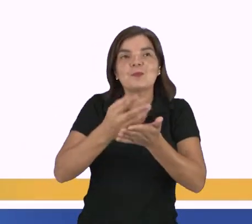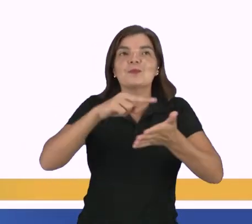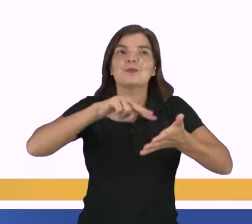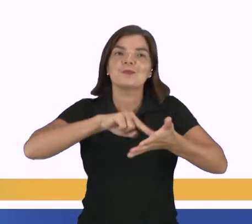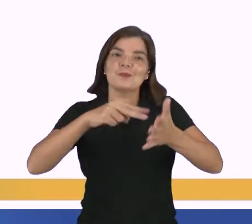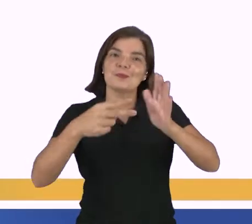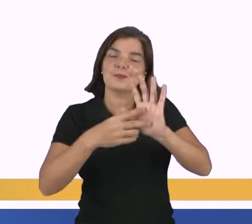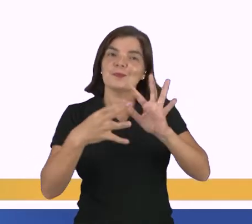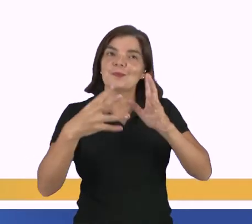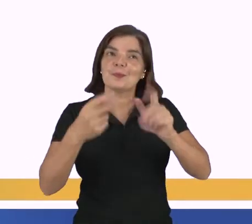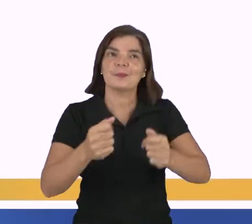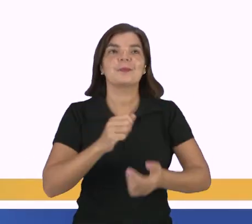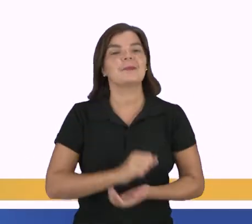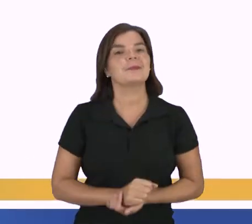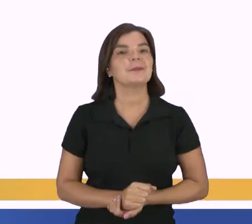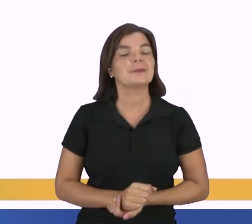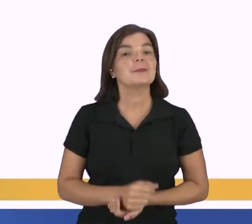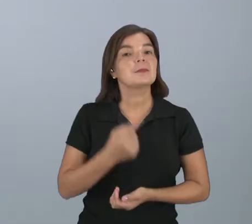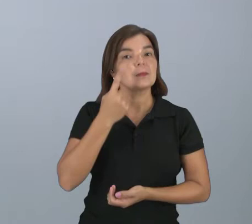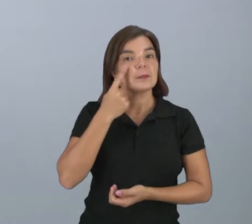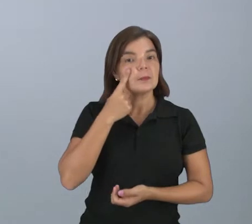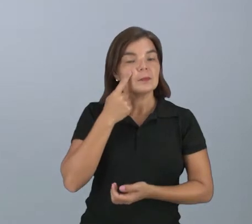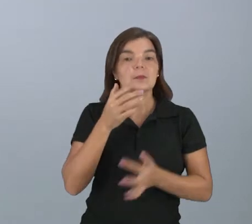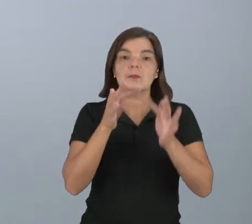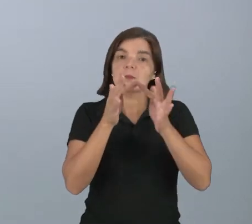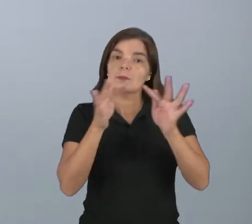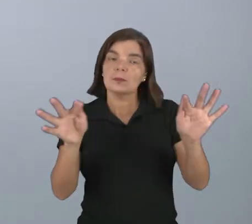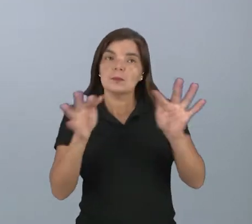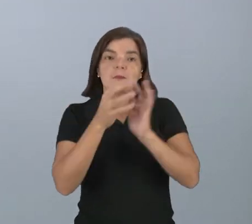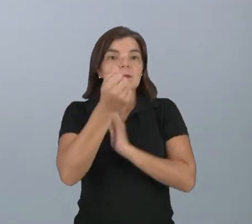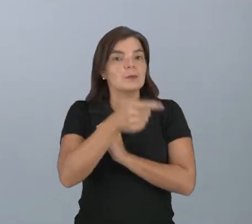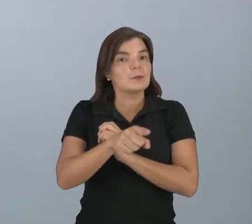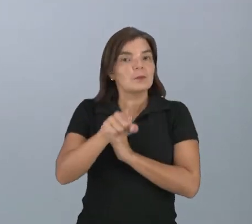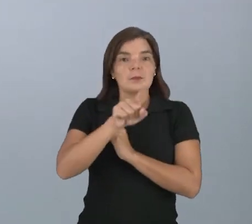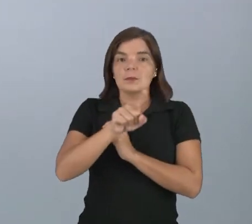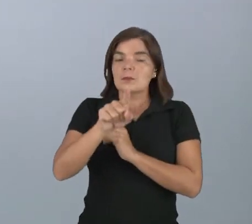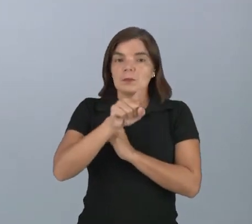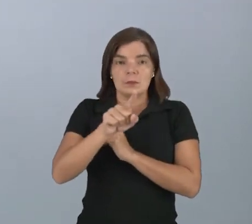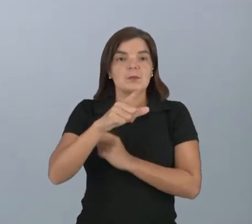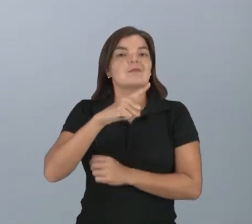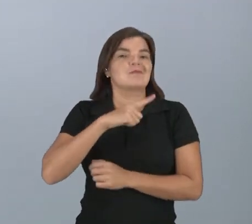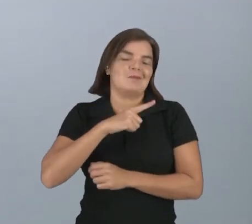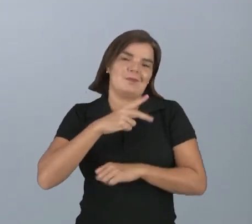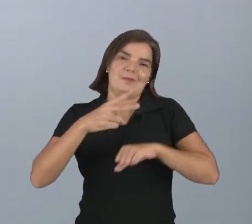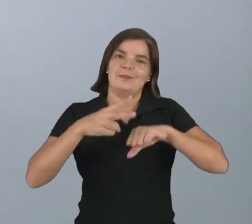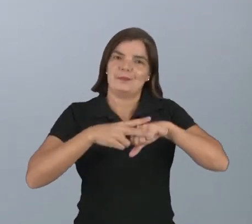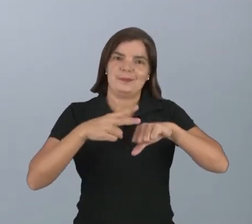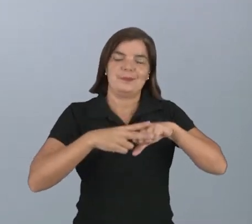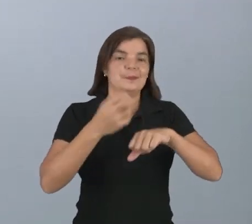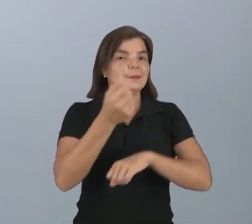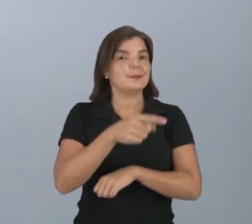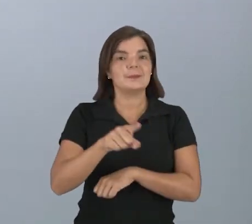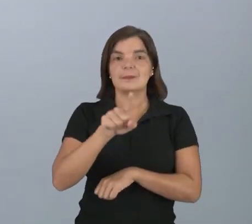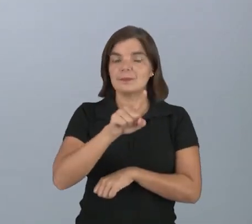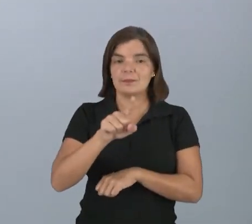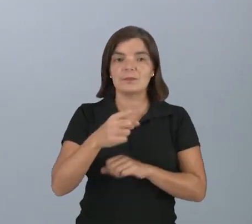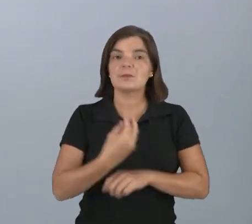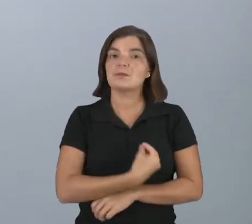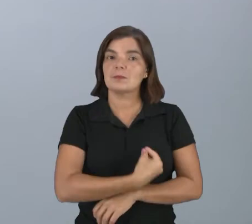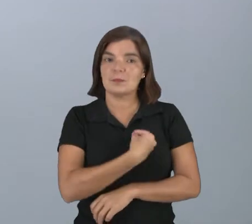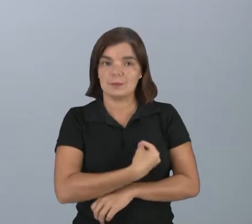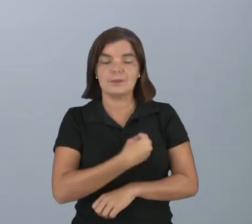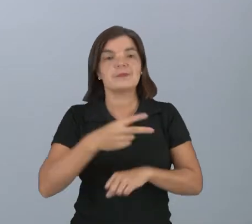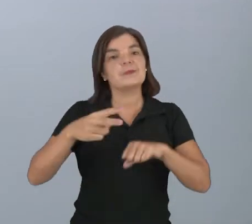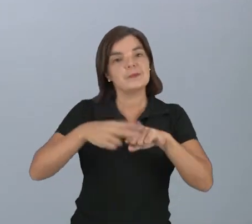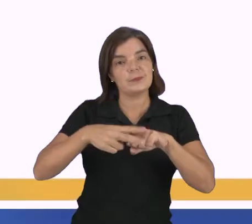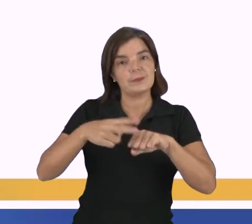enunciado tem sentido completo, tá certo? Então, para ser frase, não precisa ter um verbo. Não precisa ter a presença marcada de um